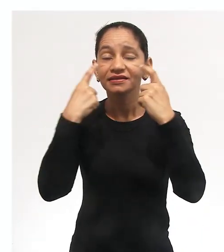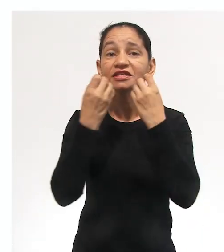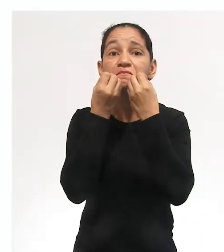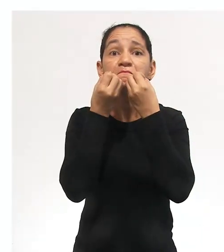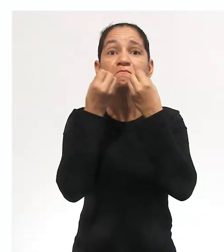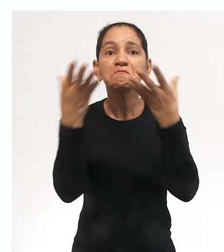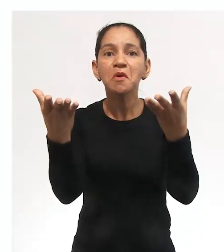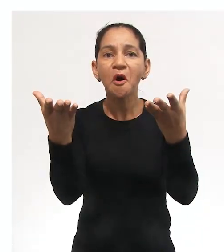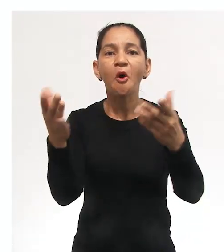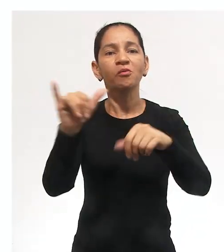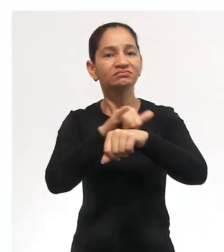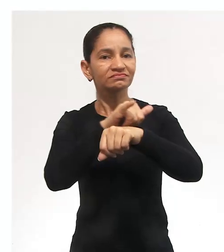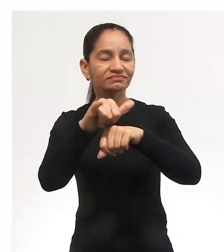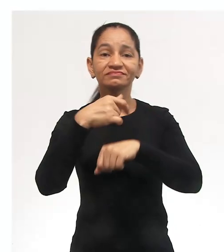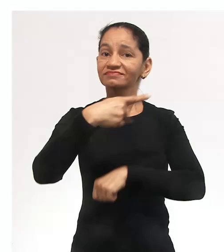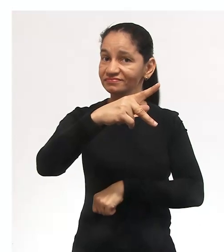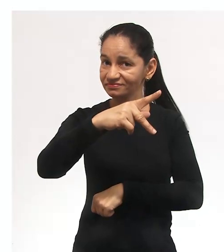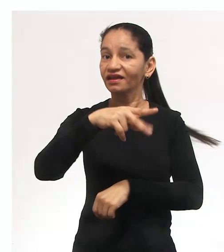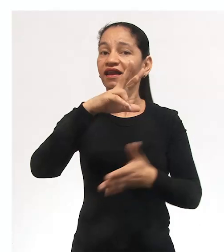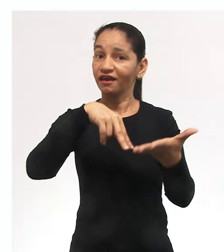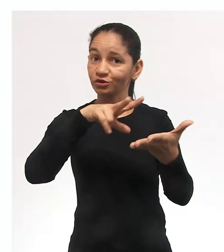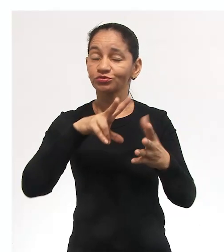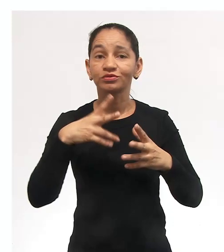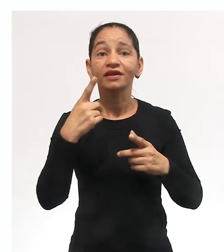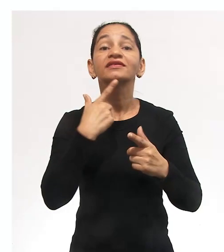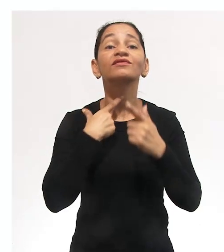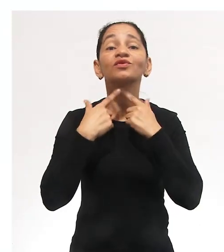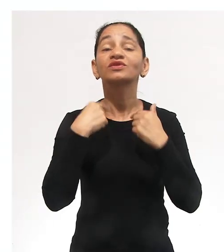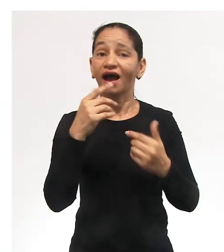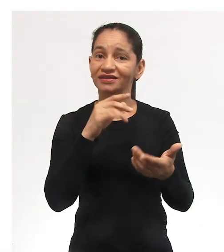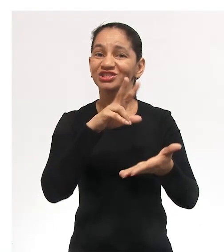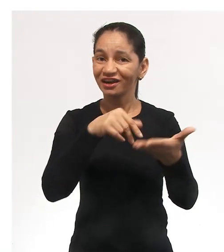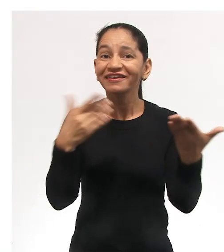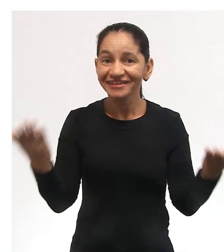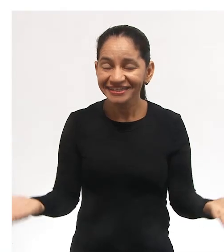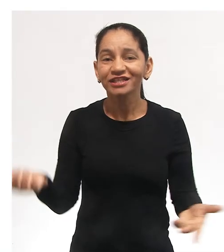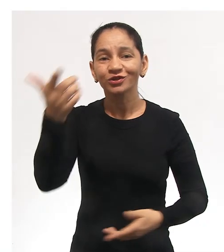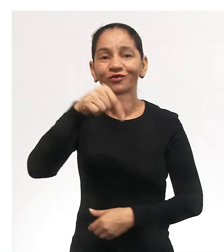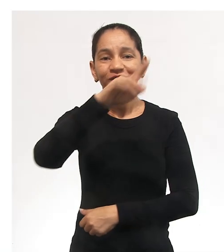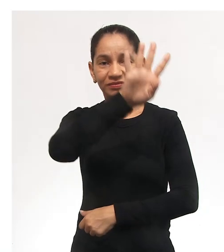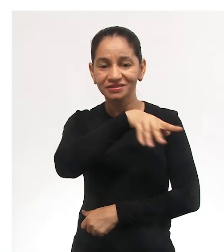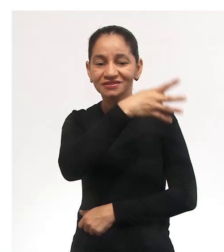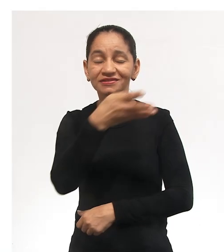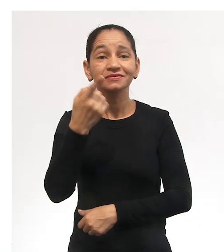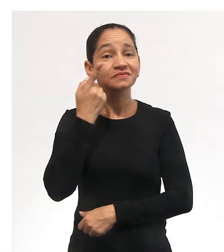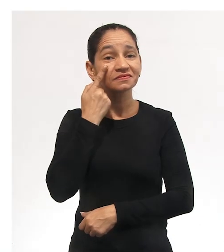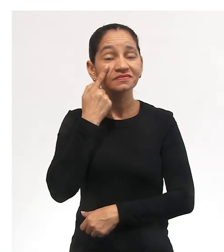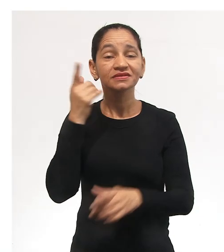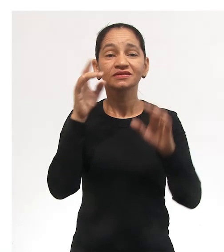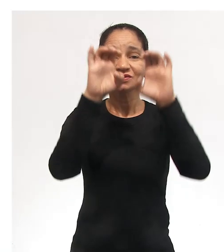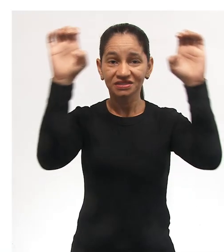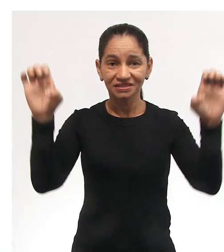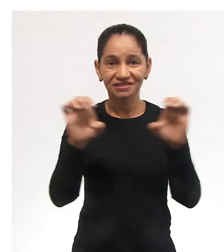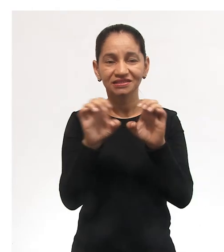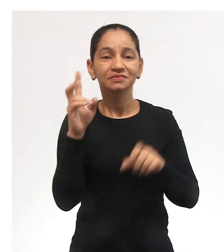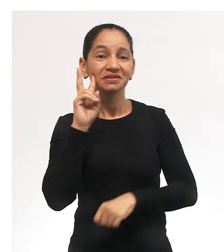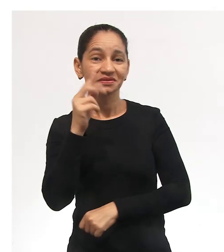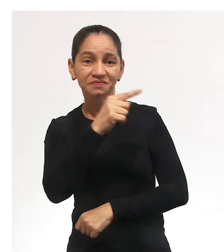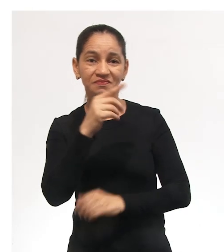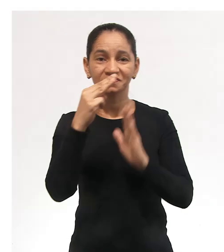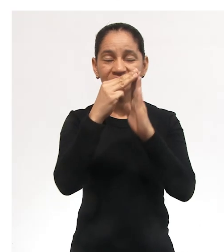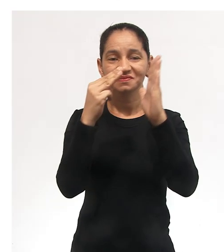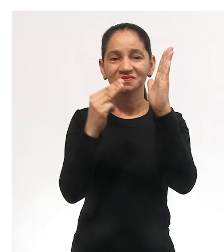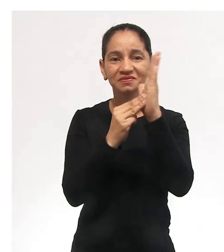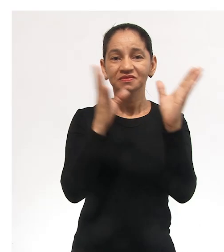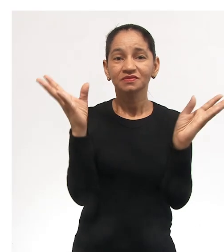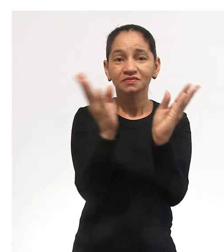interesse, dando ênfase na habilidade de leitura. Aqui eu trago novamente, só para a gente relembrar,